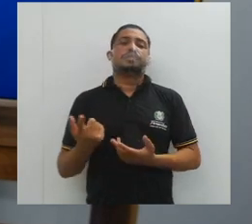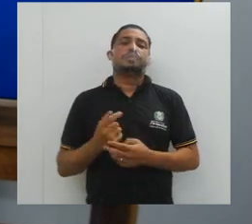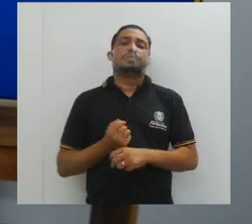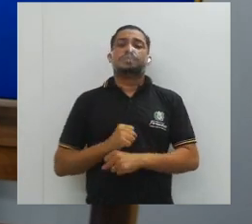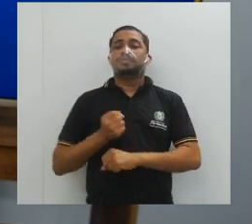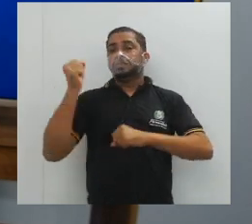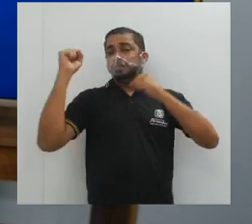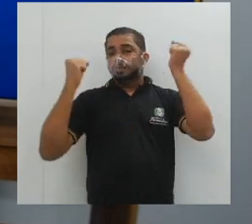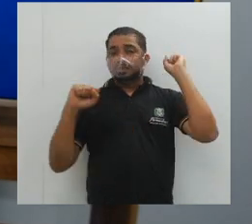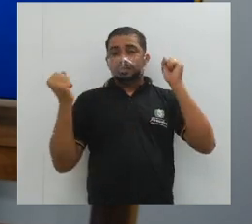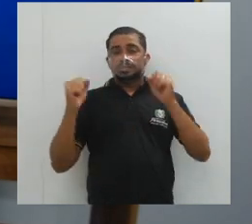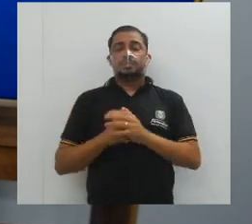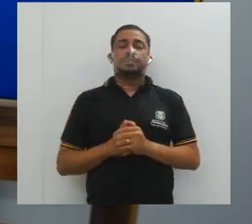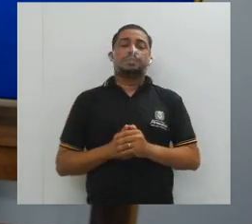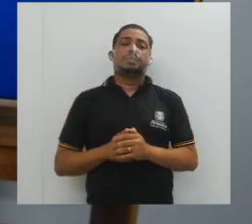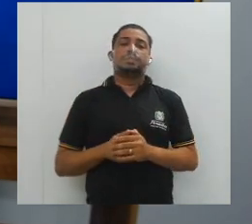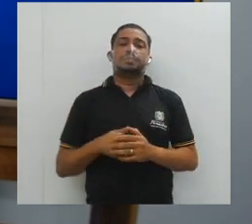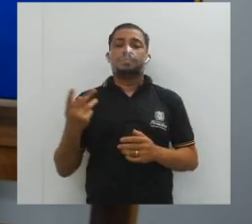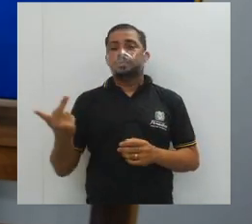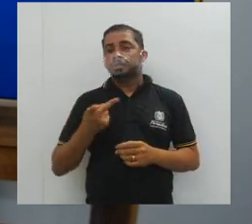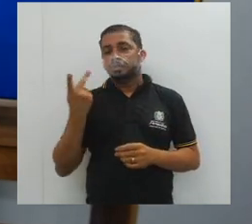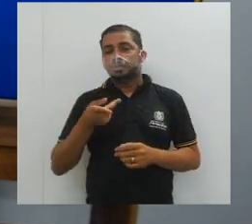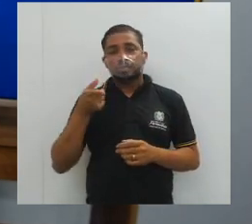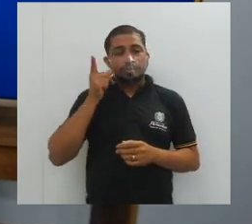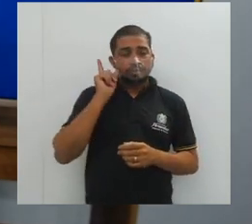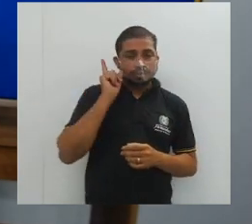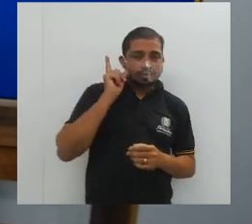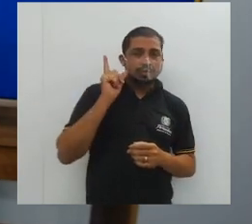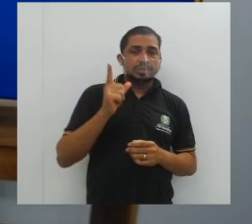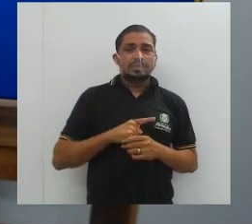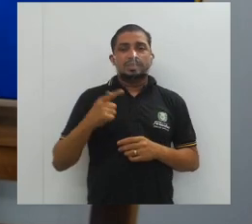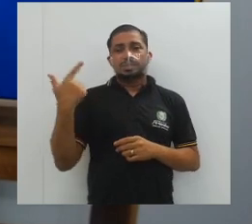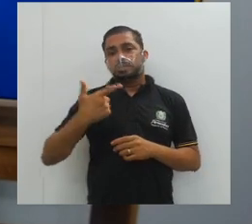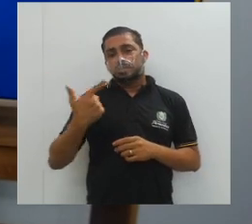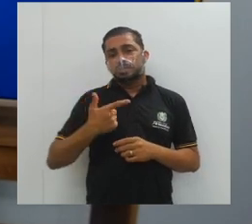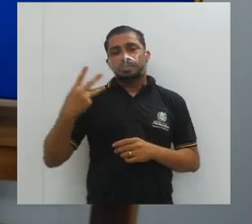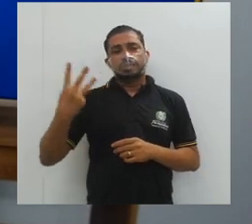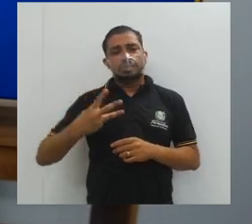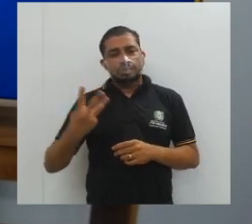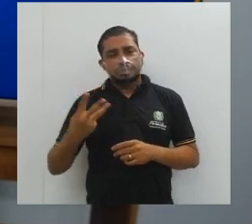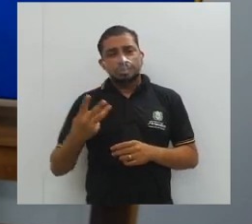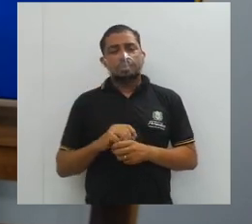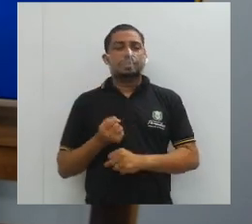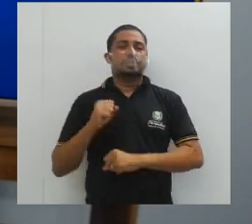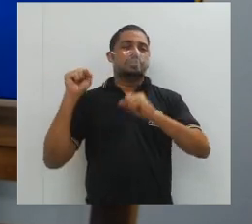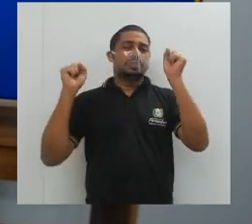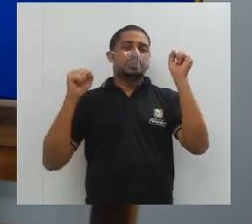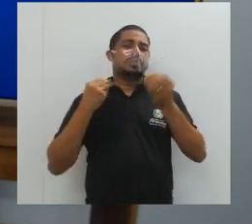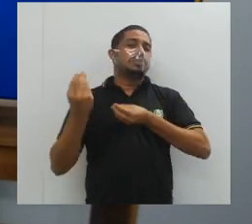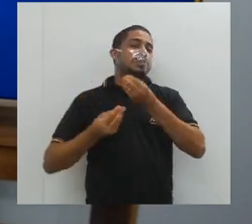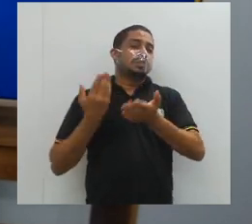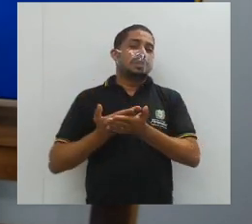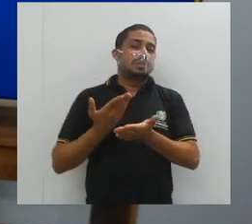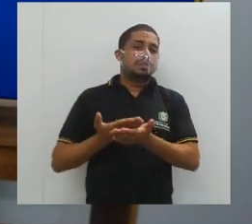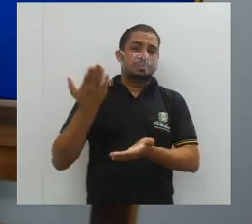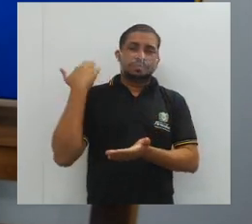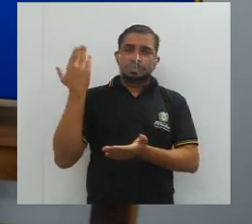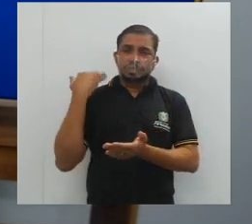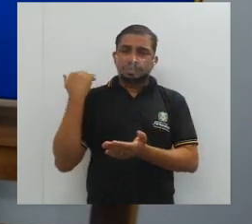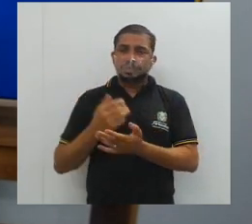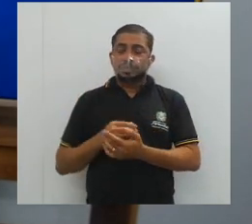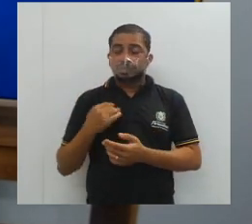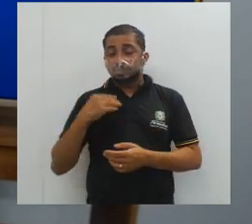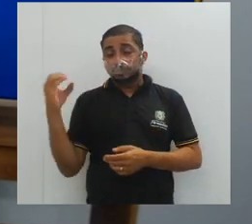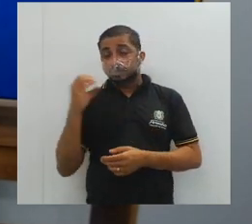Revolução Industrial. A gente falava aqui ontem, né, da segunda e da terceira Revolução Industrial. Como na aula passada, vou dar uma acelerada